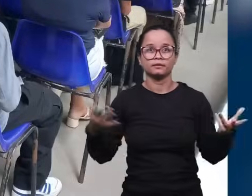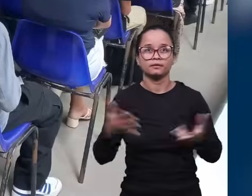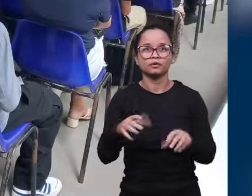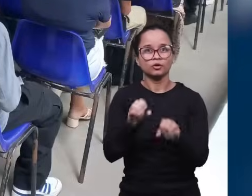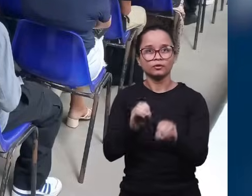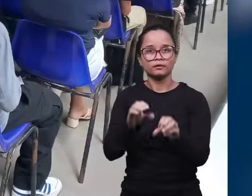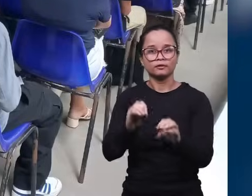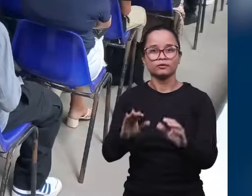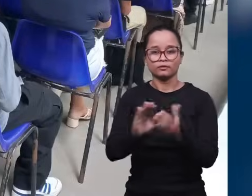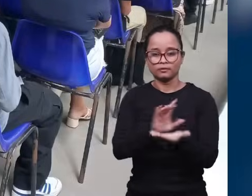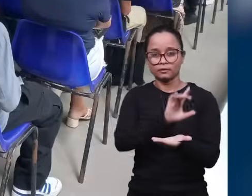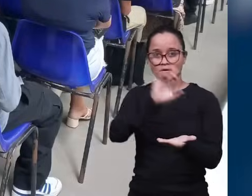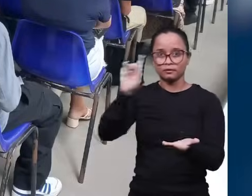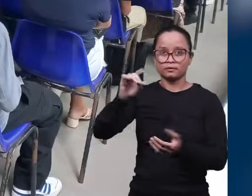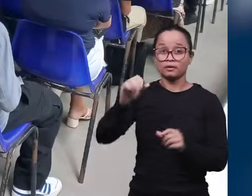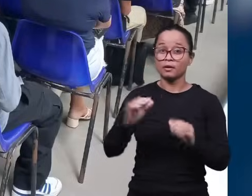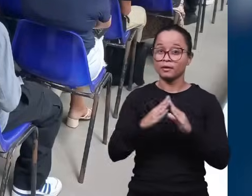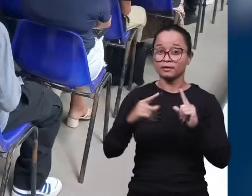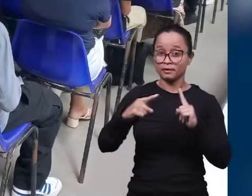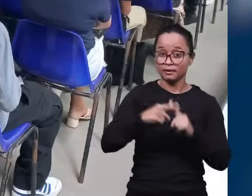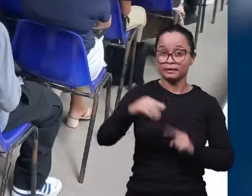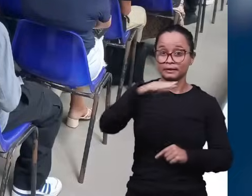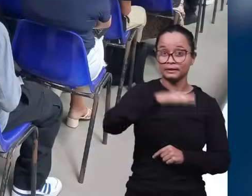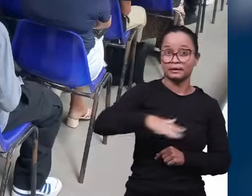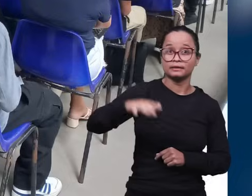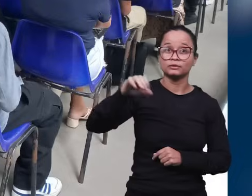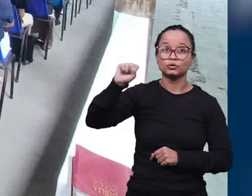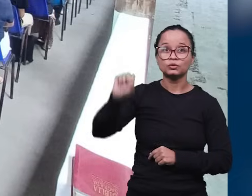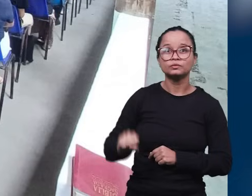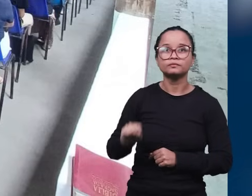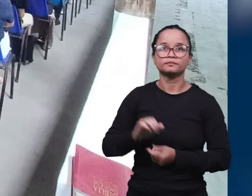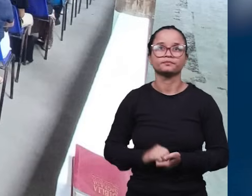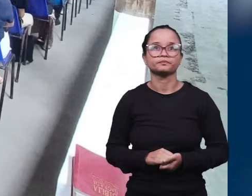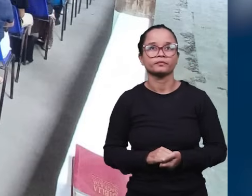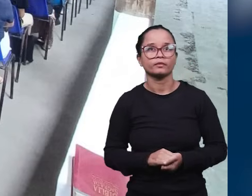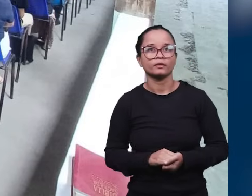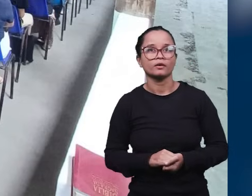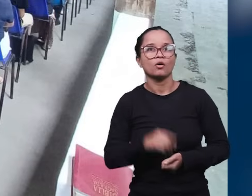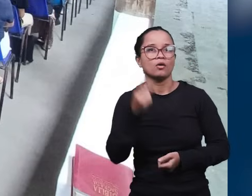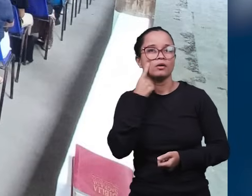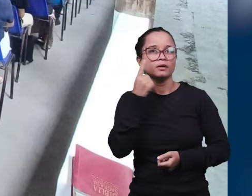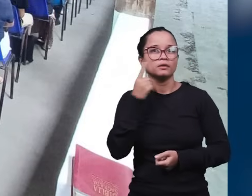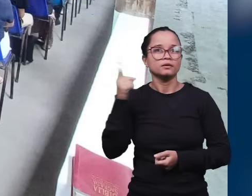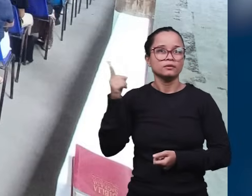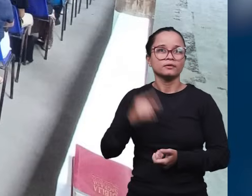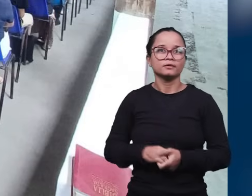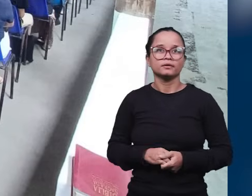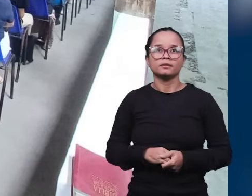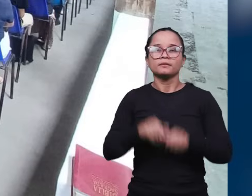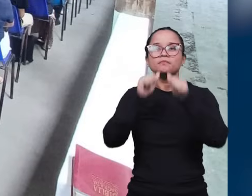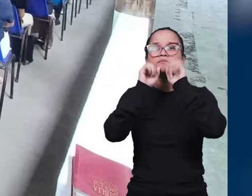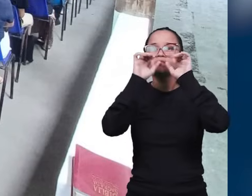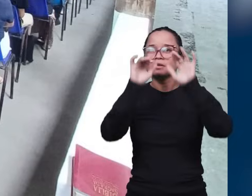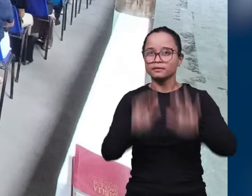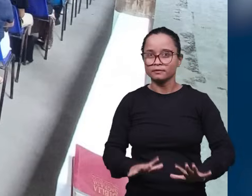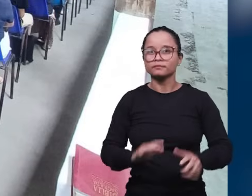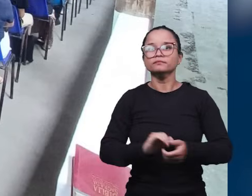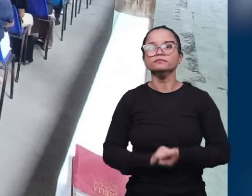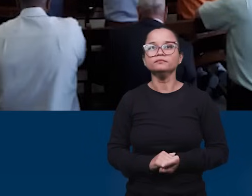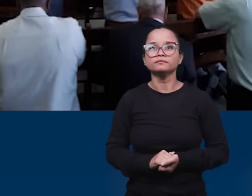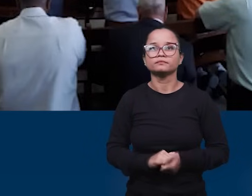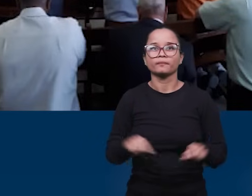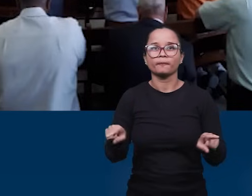Dominical, o ensino da palavra com as igrejas da área Sul Santa Catarina. Olha aí os irmãos no Amfiteatro, que benção a EBD.